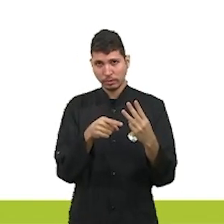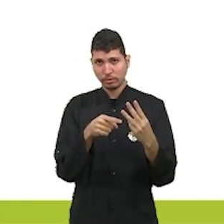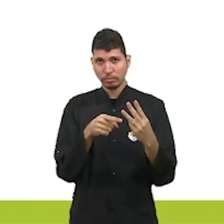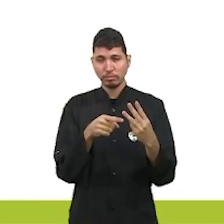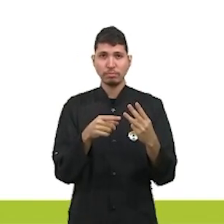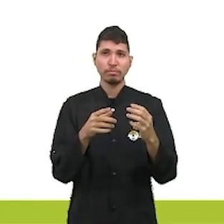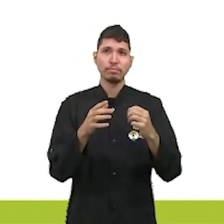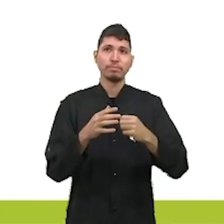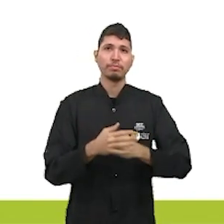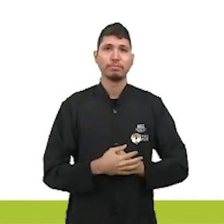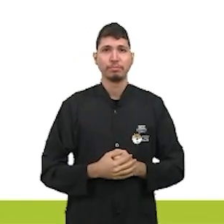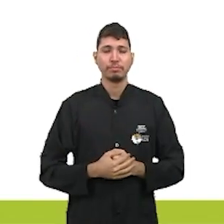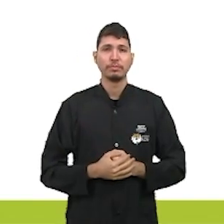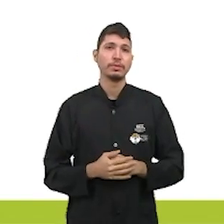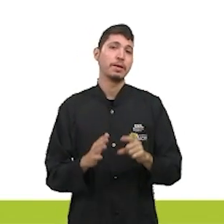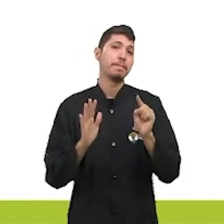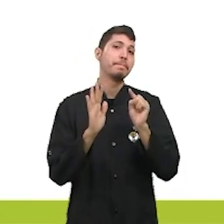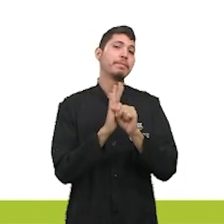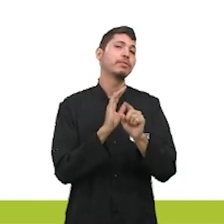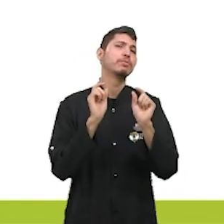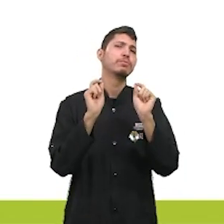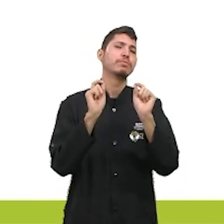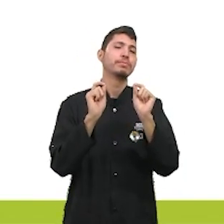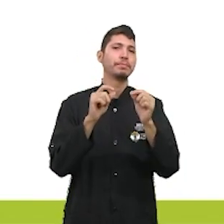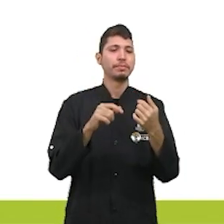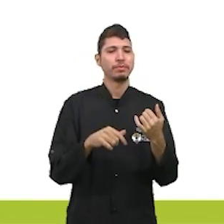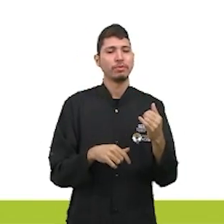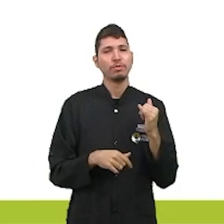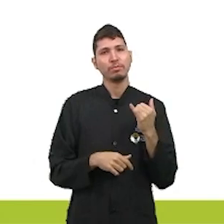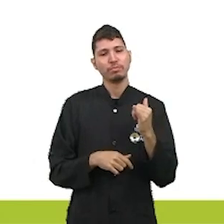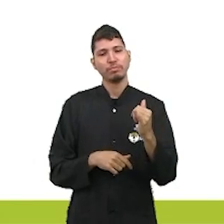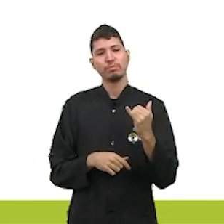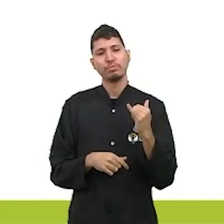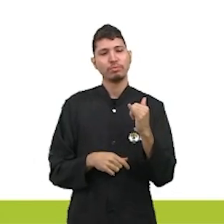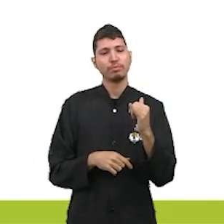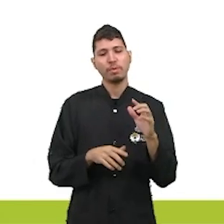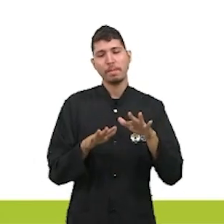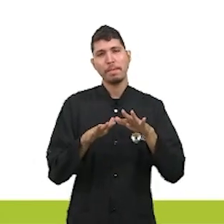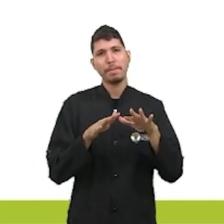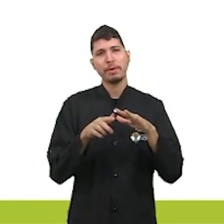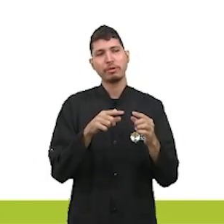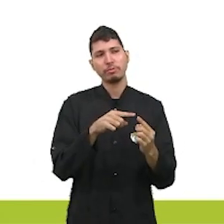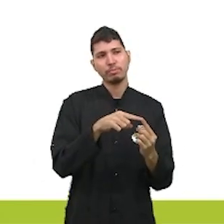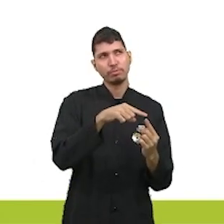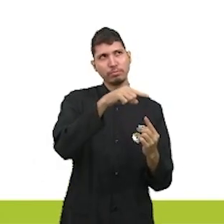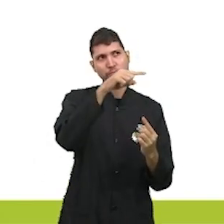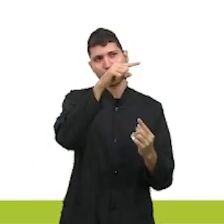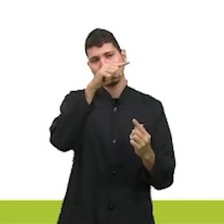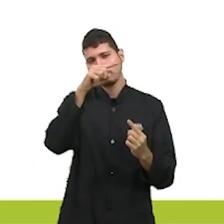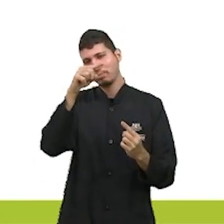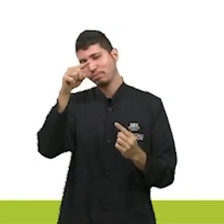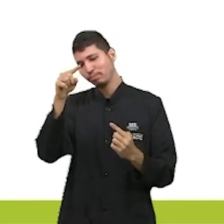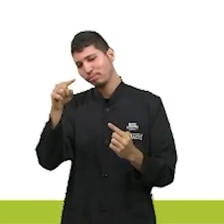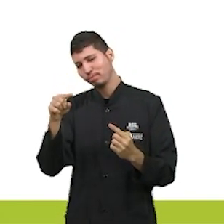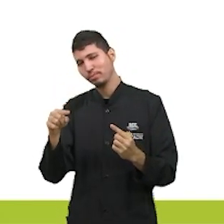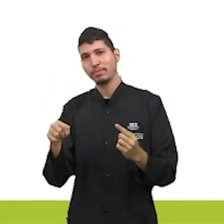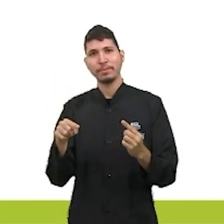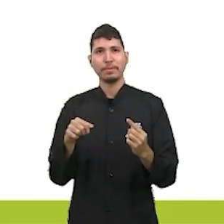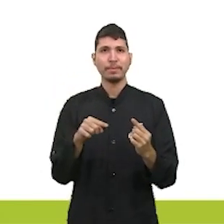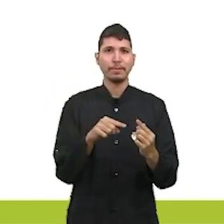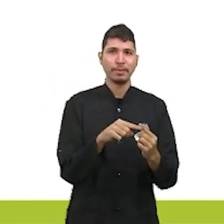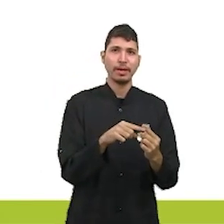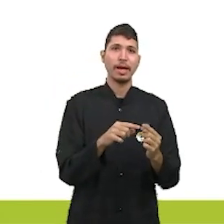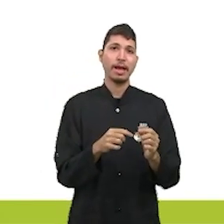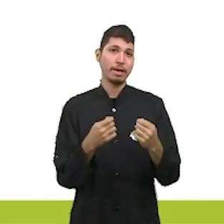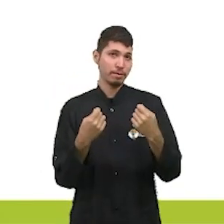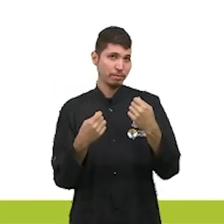será a D. Ele pergunta o quê? A corrente elétrica. Então, eu já sei que quando eu for para o meu enunciado, eu vou, né, aí